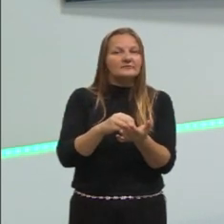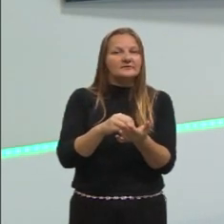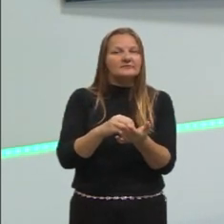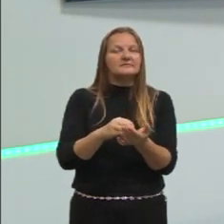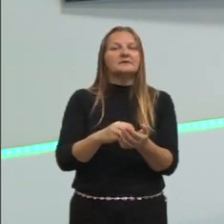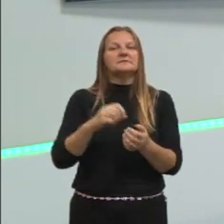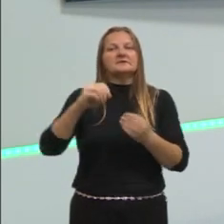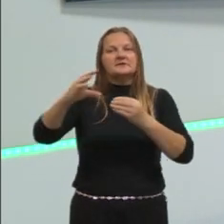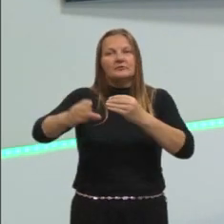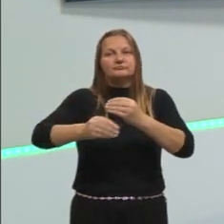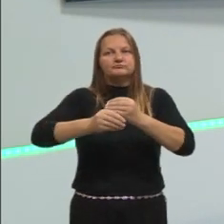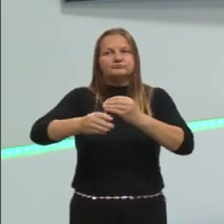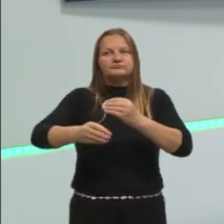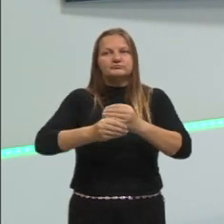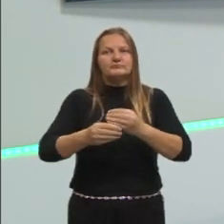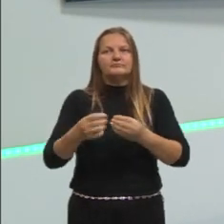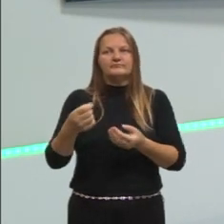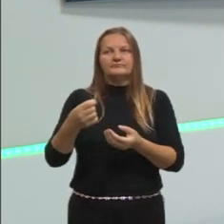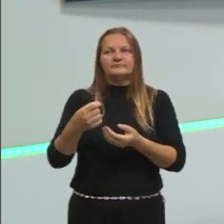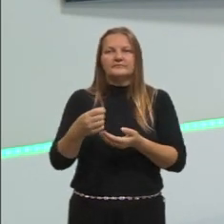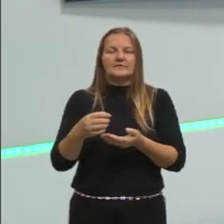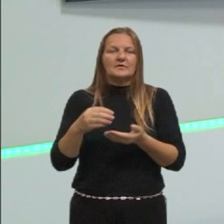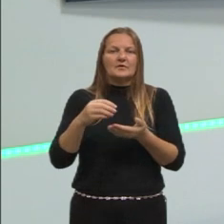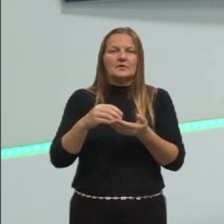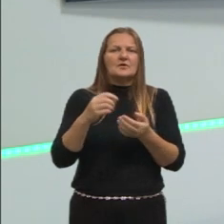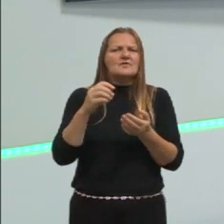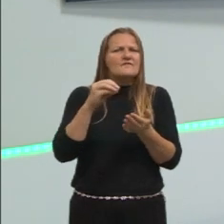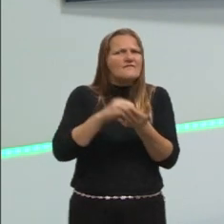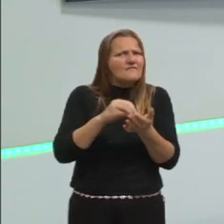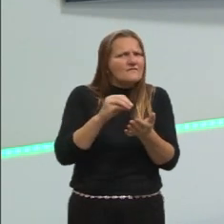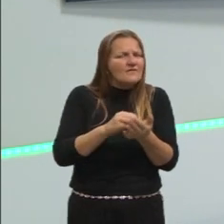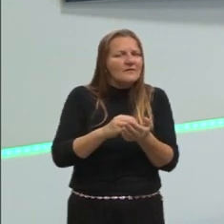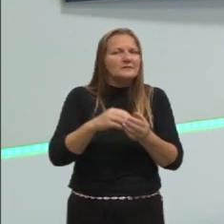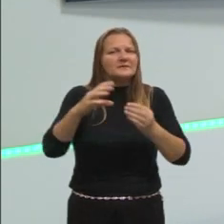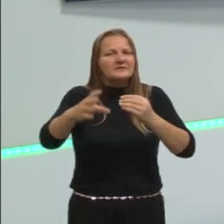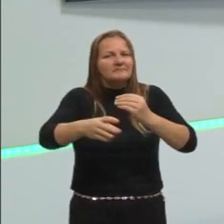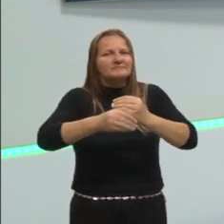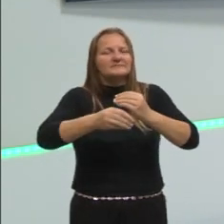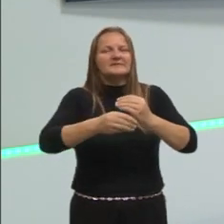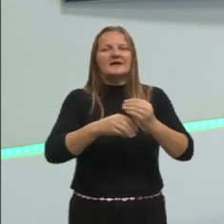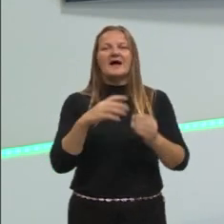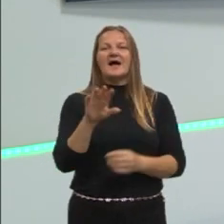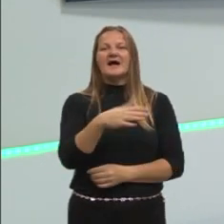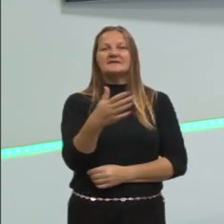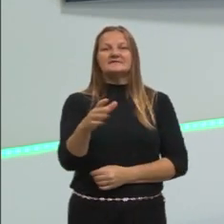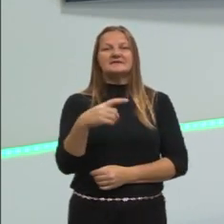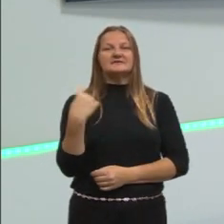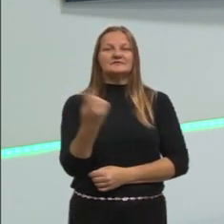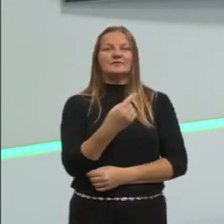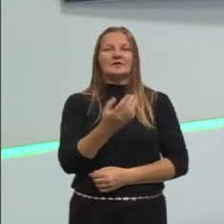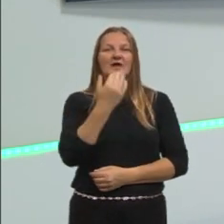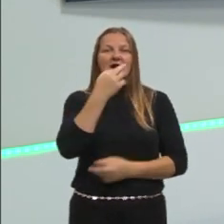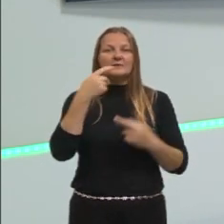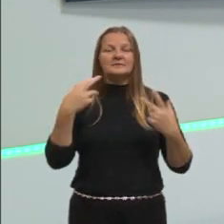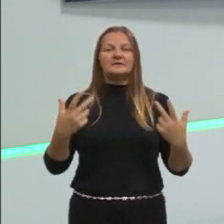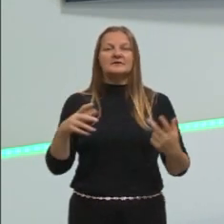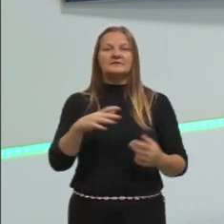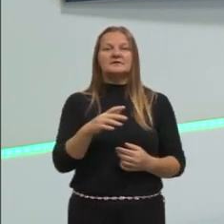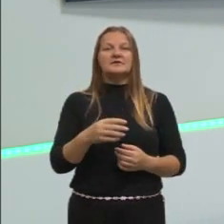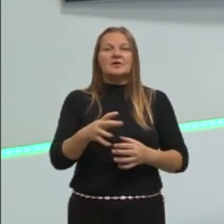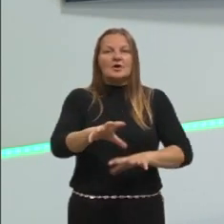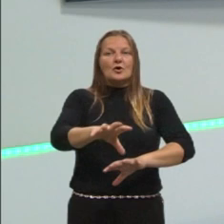suplementação né de suplementa quando tá com alguma deficiência porque muitas vezes a gente não é nem deficiência na alimentação a gente não consegue